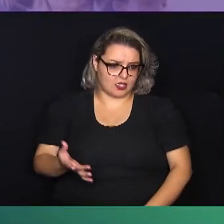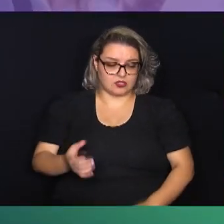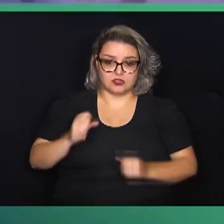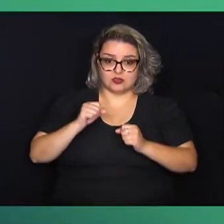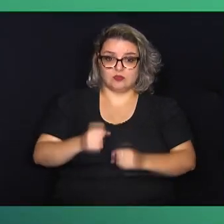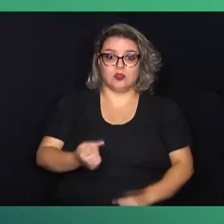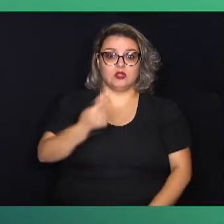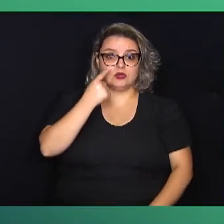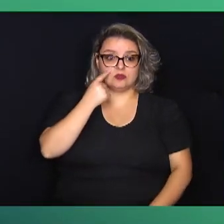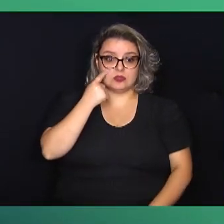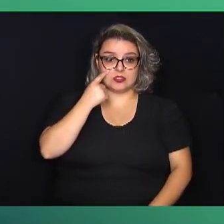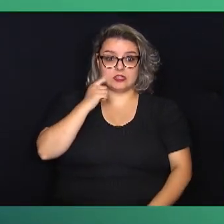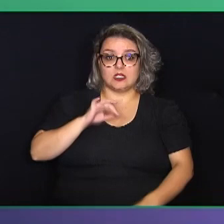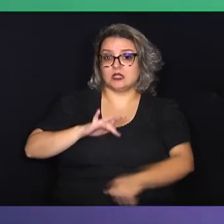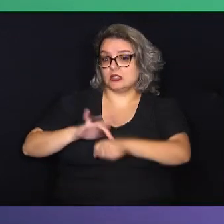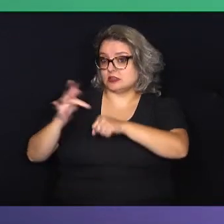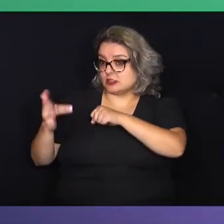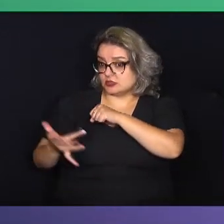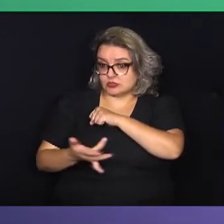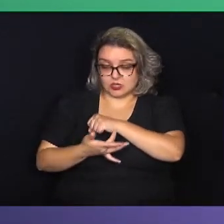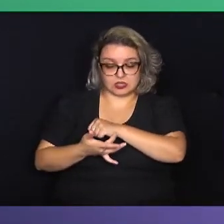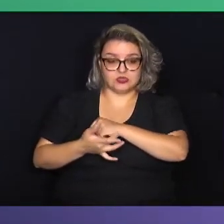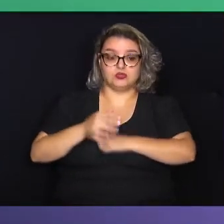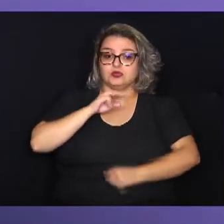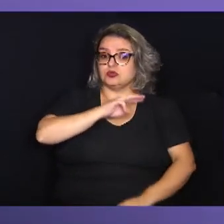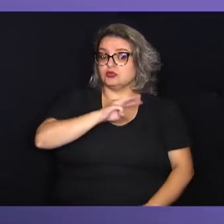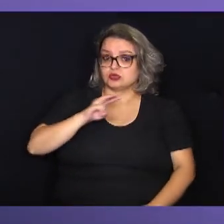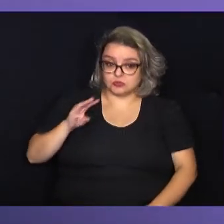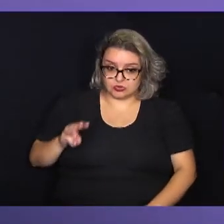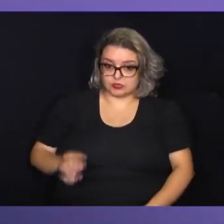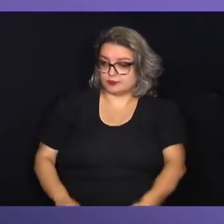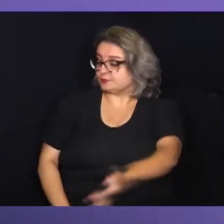entrar nas nossas redes sociais, no site de